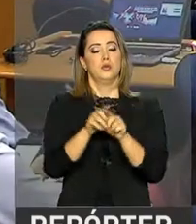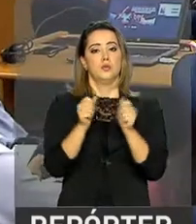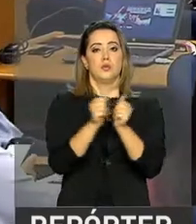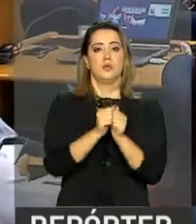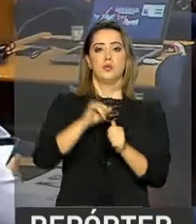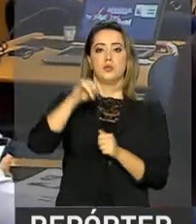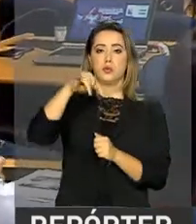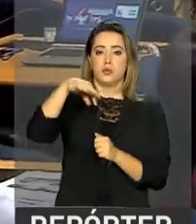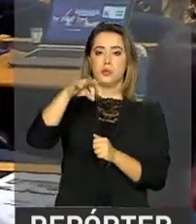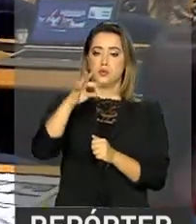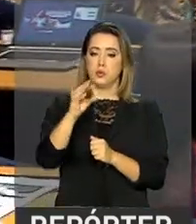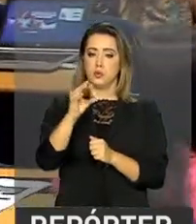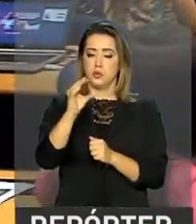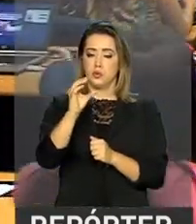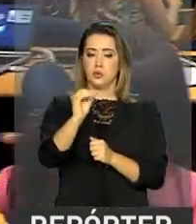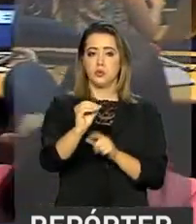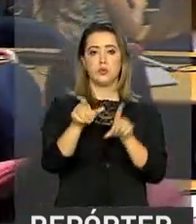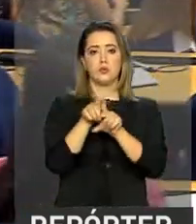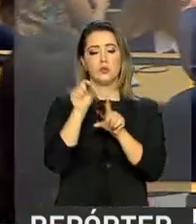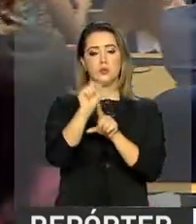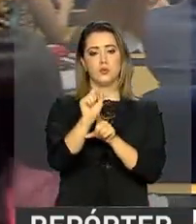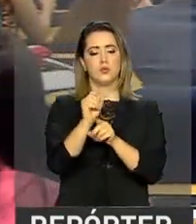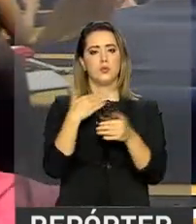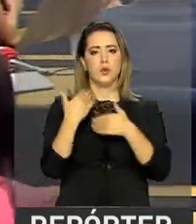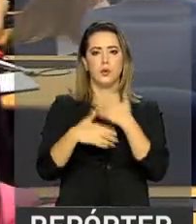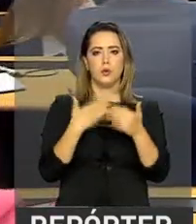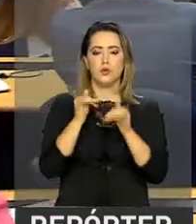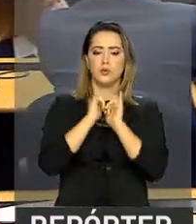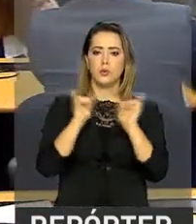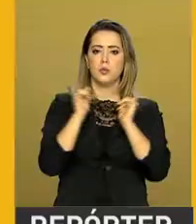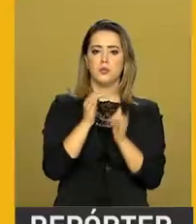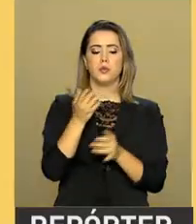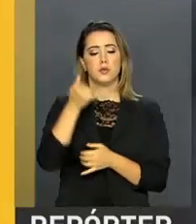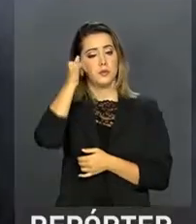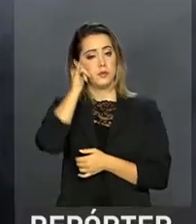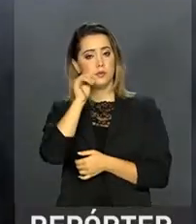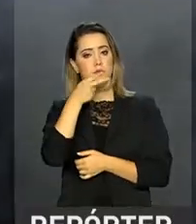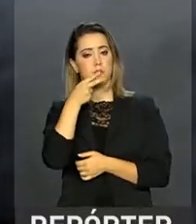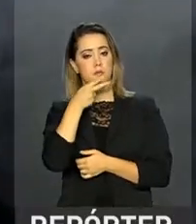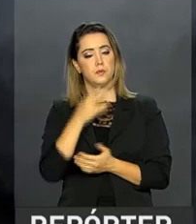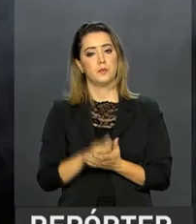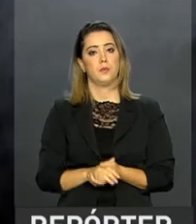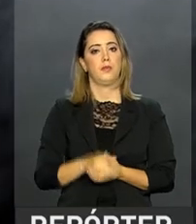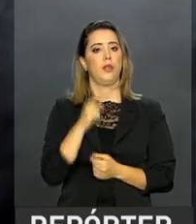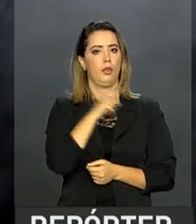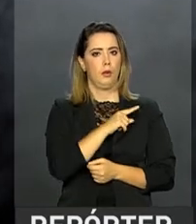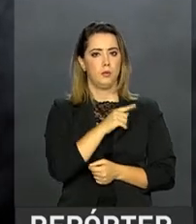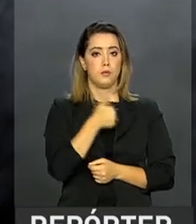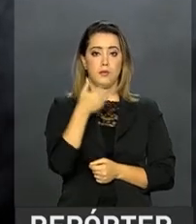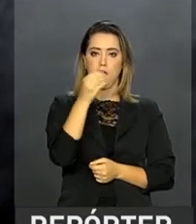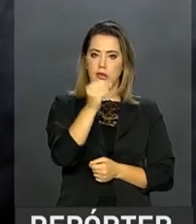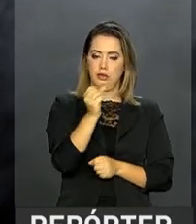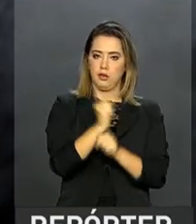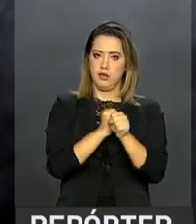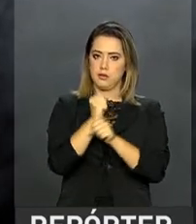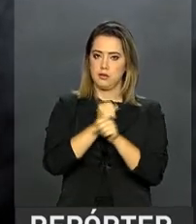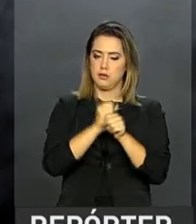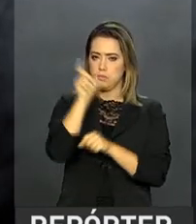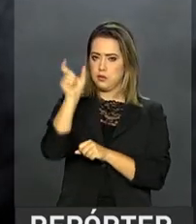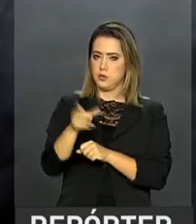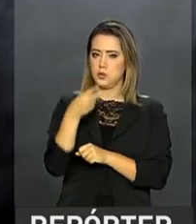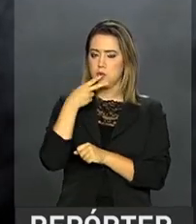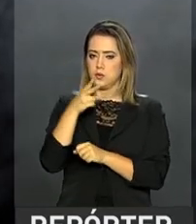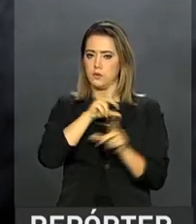INCA, divulgaram dados sobre avanços no combate ao fumo no país. Nos últimos 10 anos, o número de fumantes no Brasil